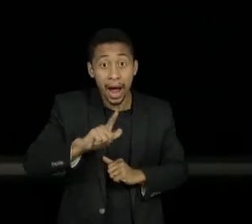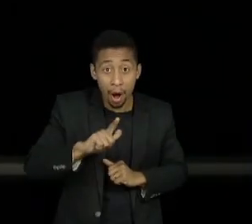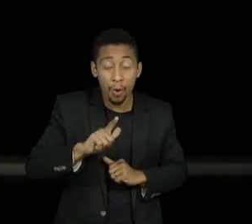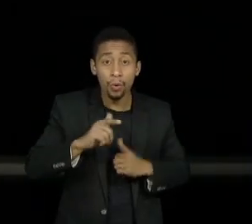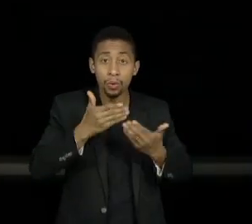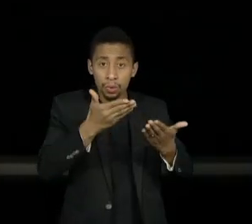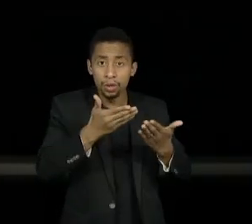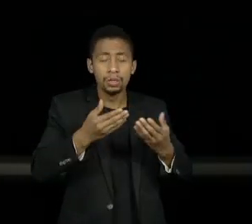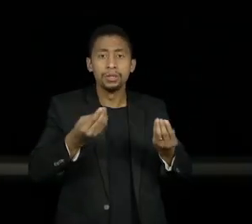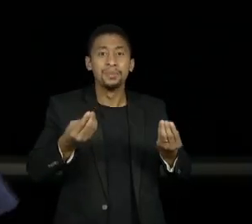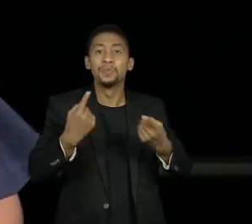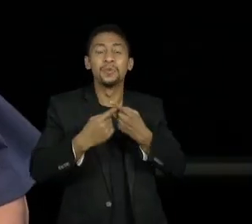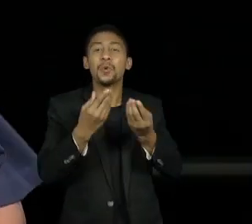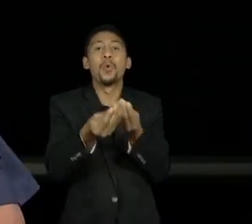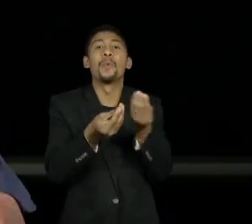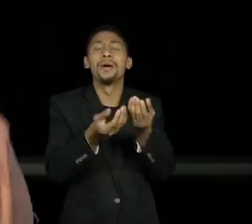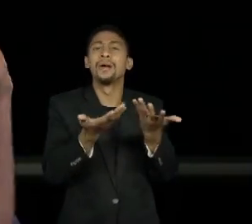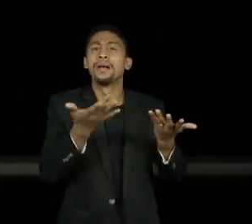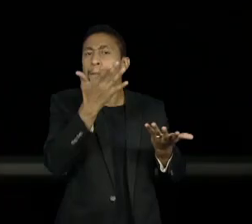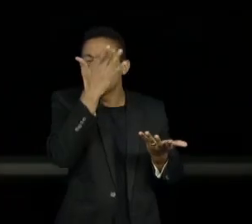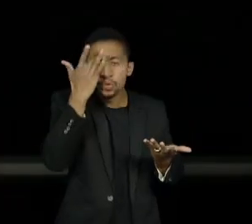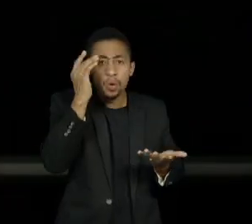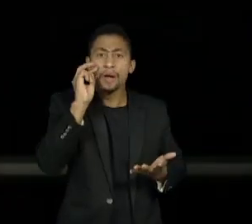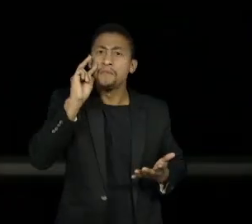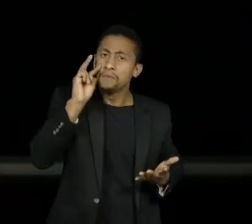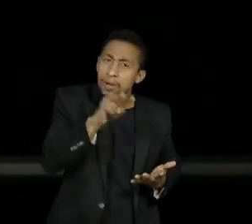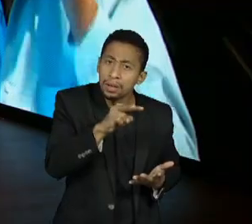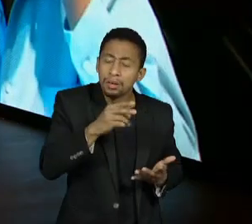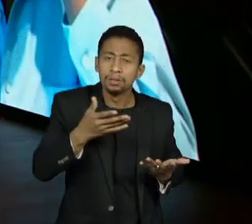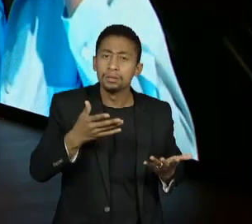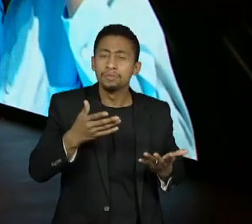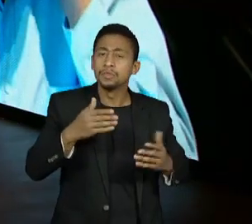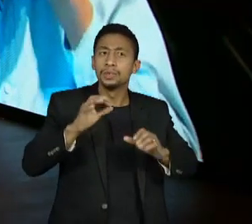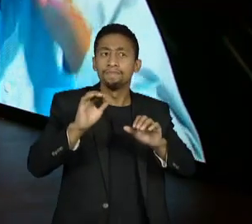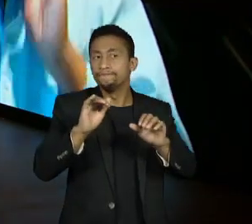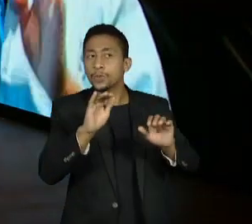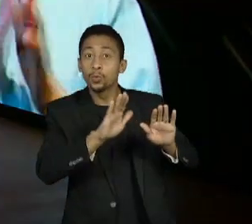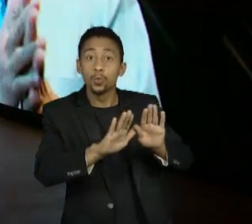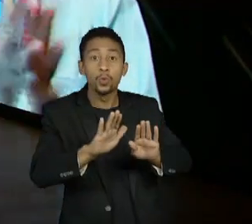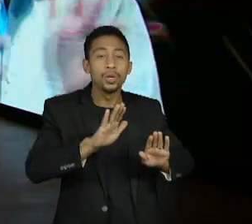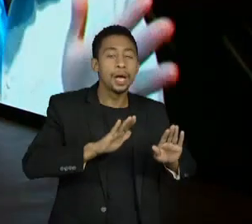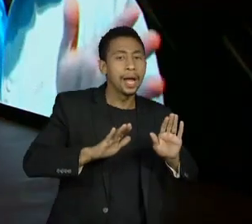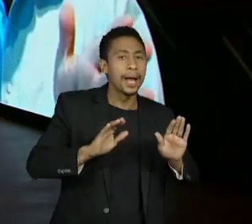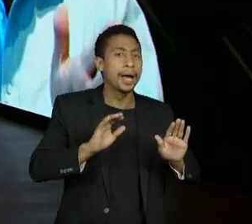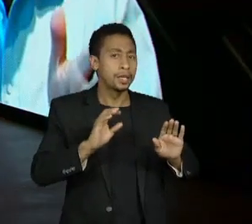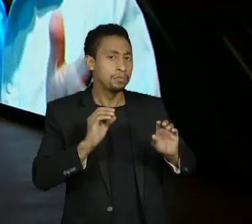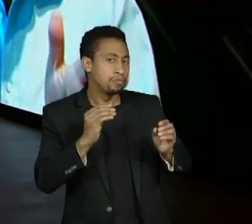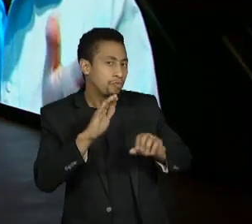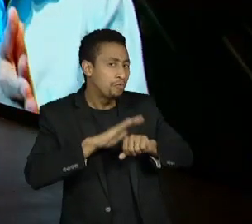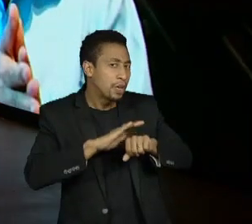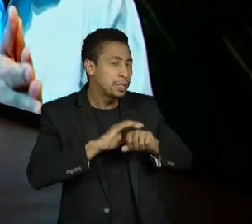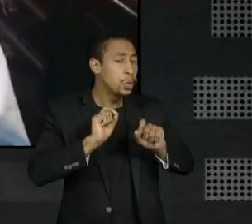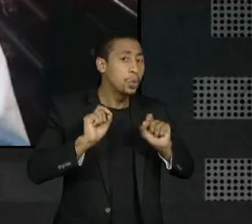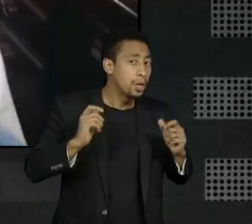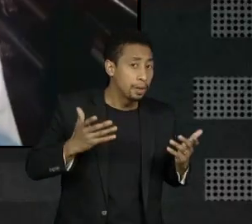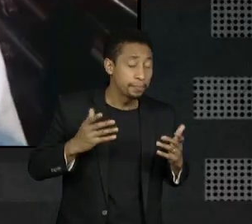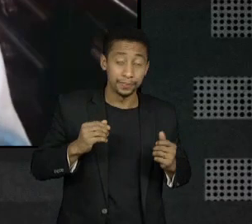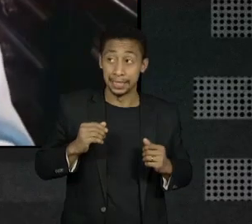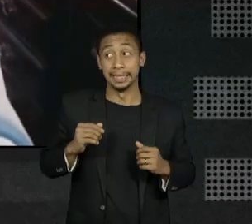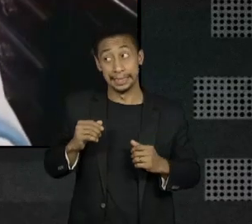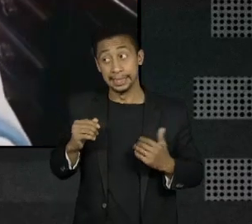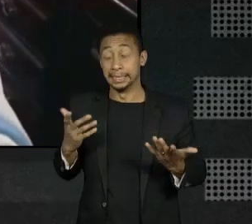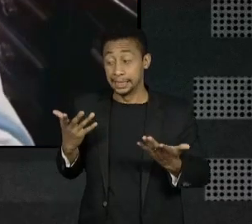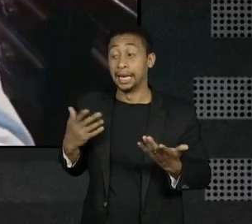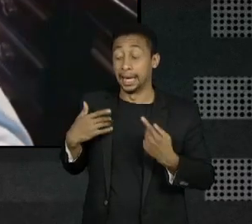o público recebe isso, né? Que cuidados você tomou para Falavam para mim.